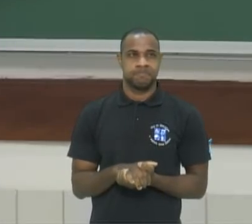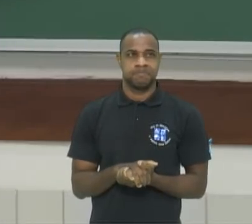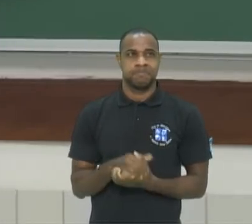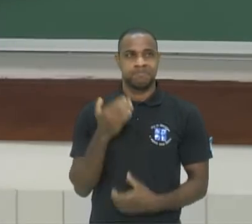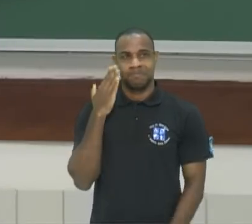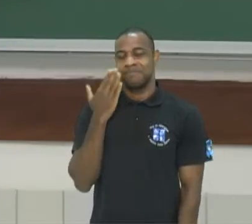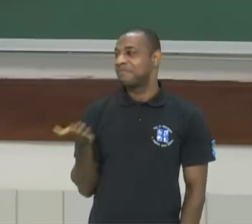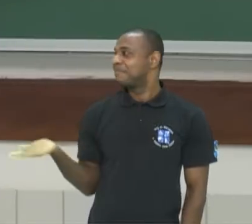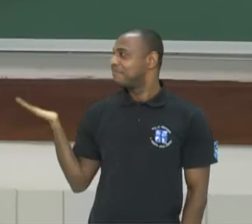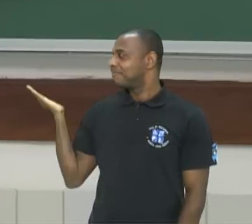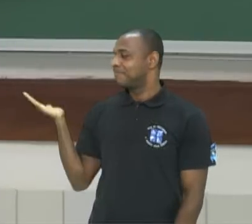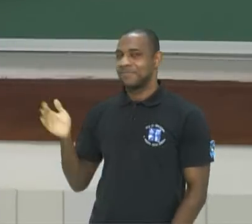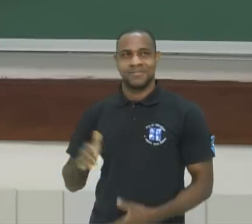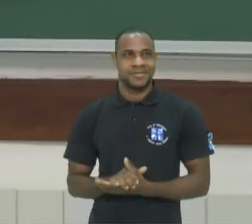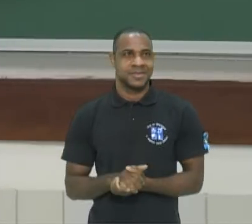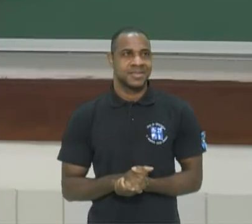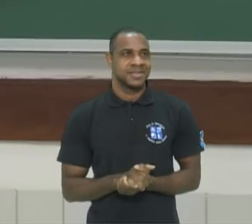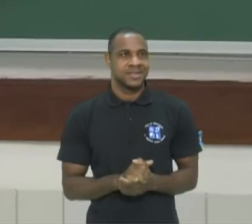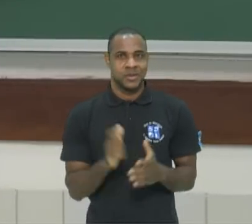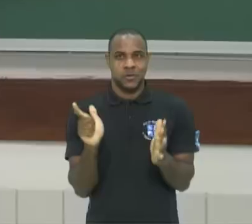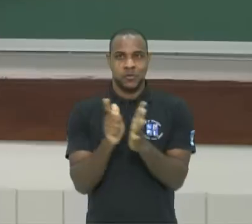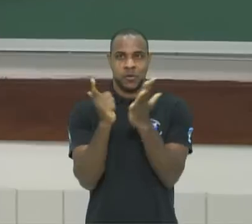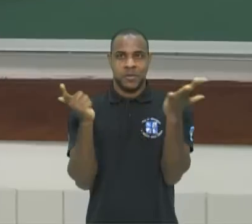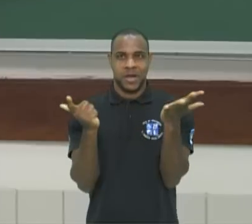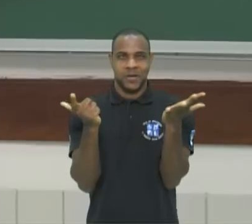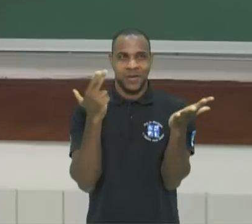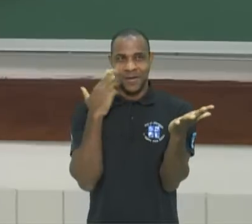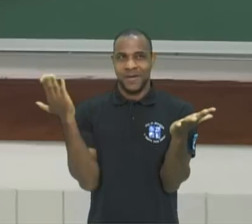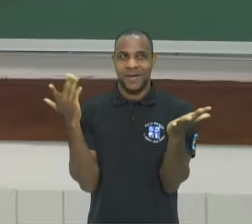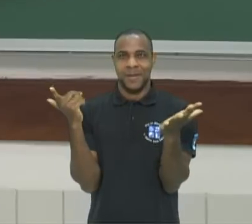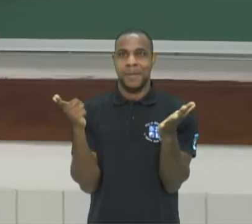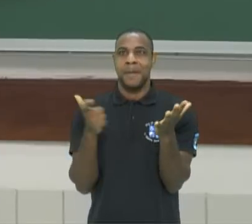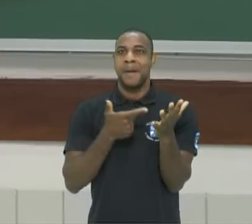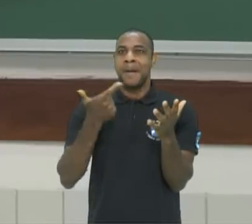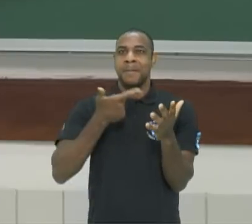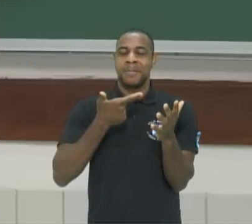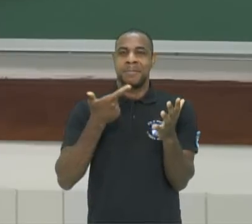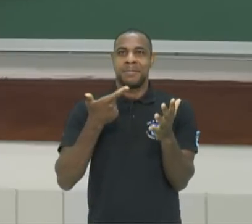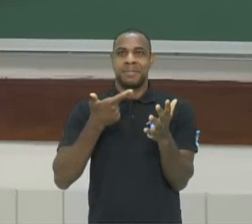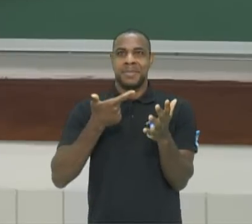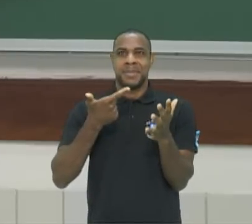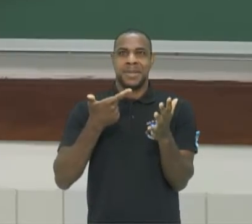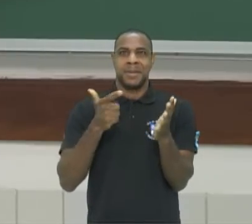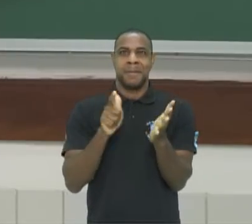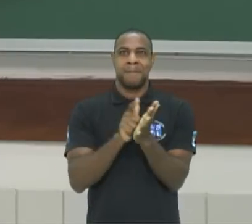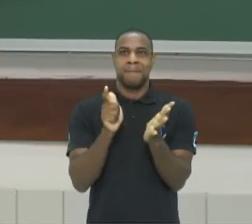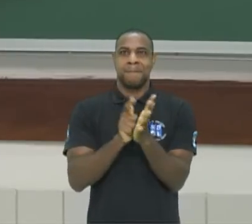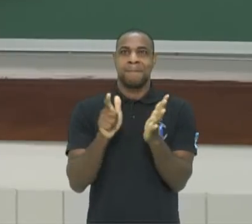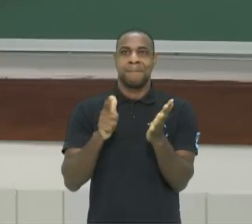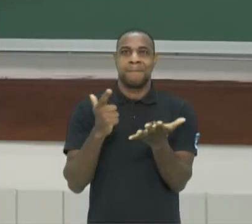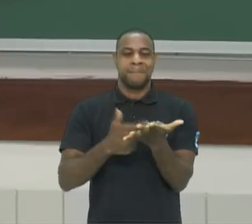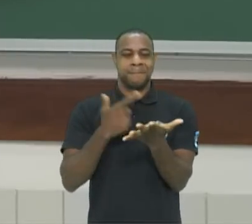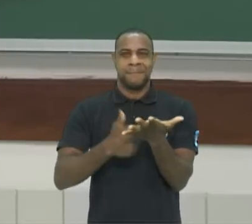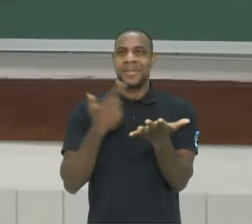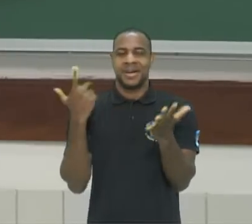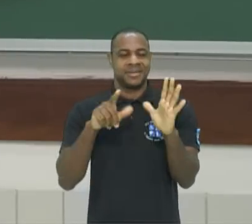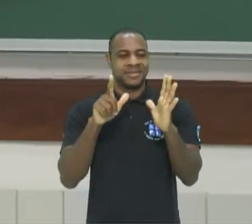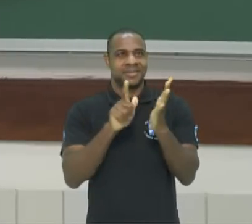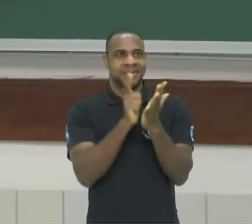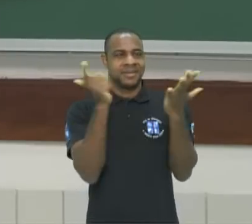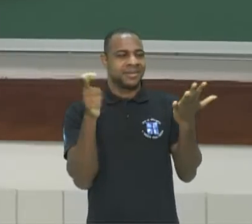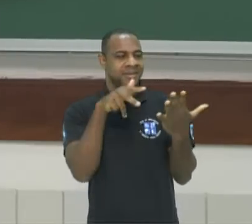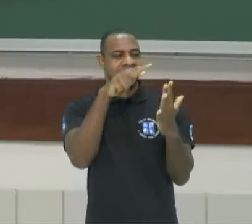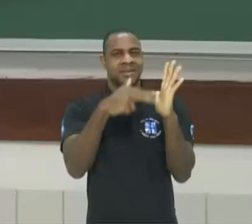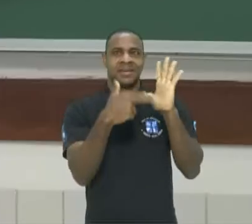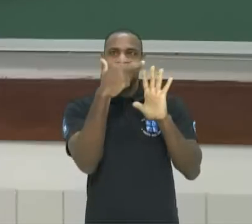Trouxe aqui para vocês o jornalzinho, primeira página, mostrando ali, já que o estudo nosso é esse, é a primeira página.